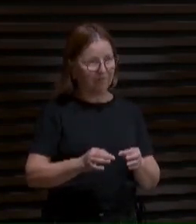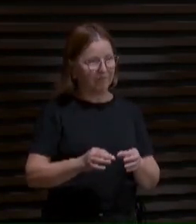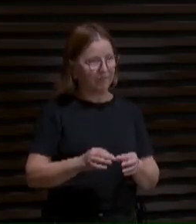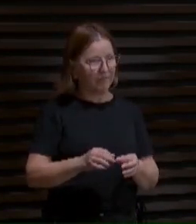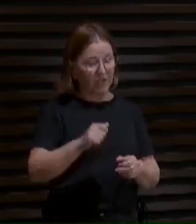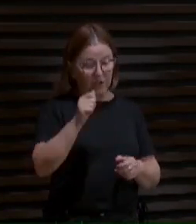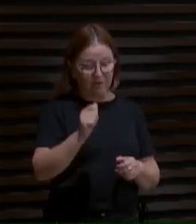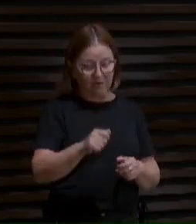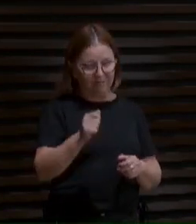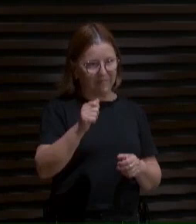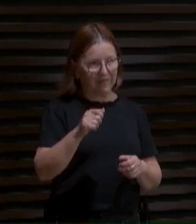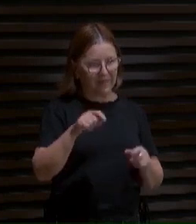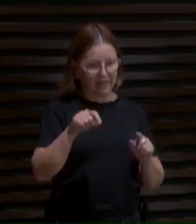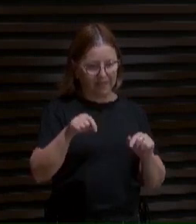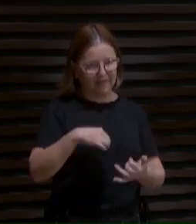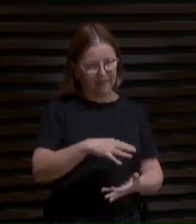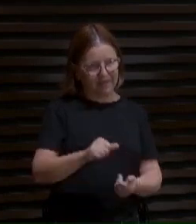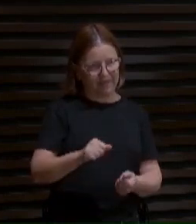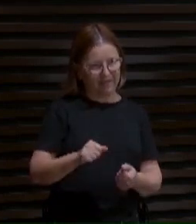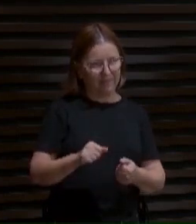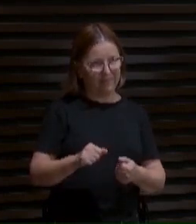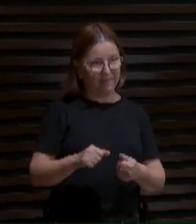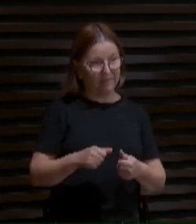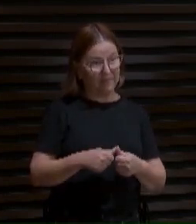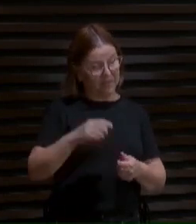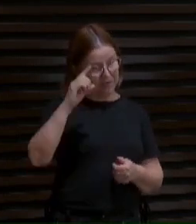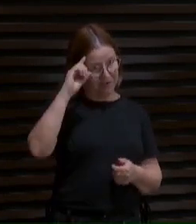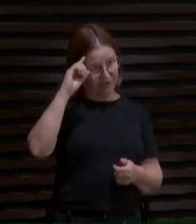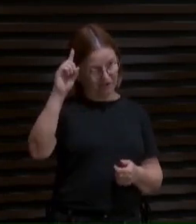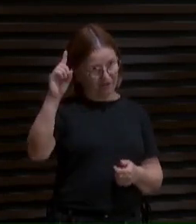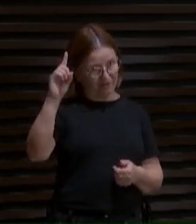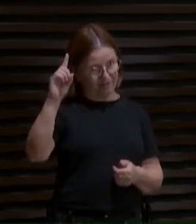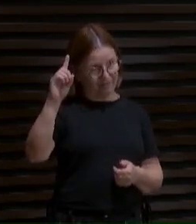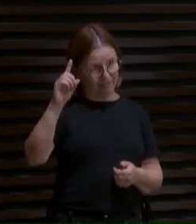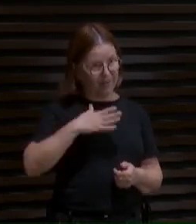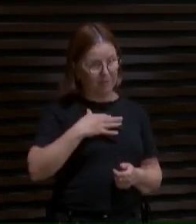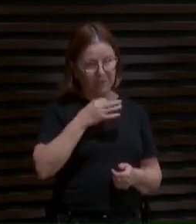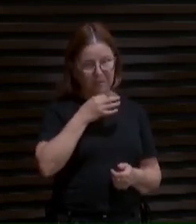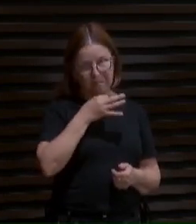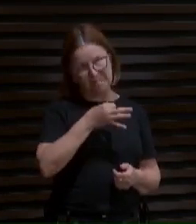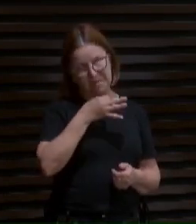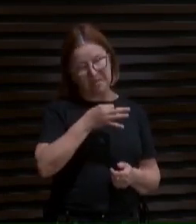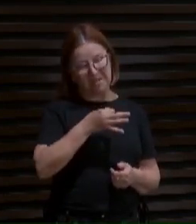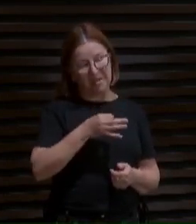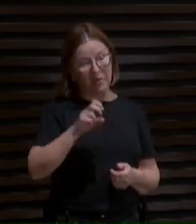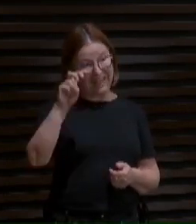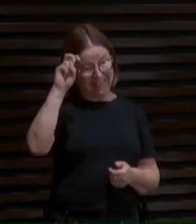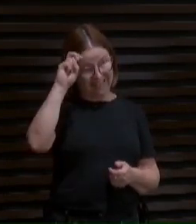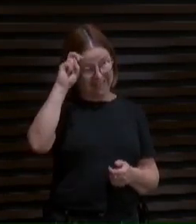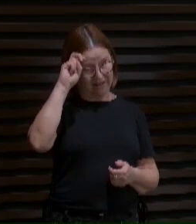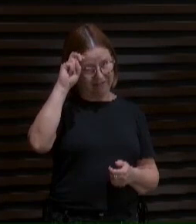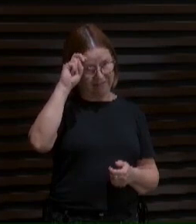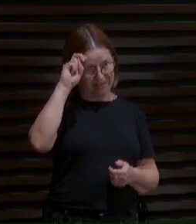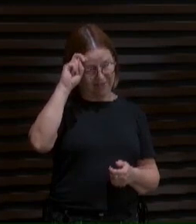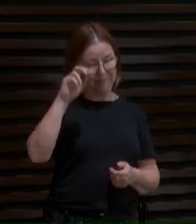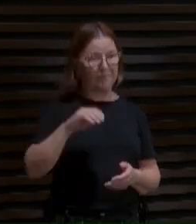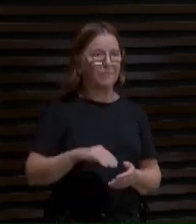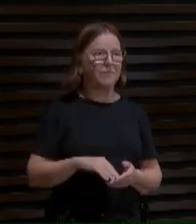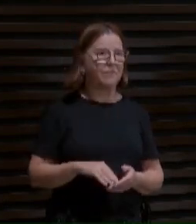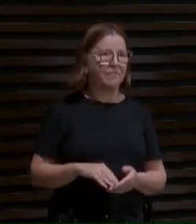Aquele dia, que para mim foi uma quinta-feira, para